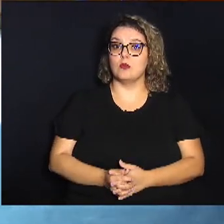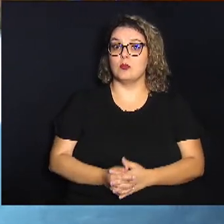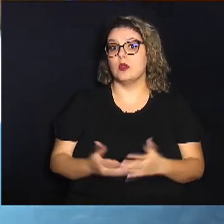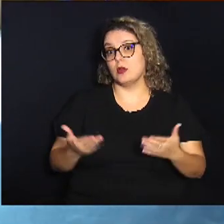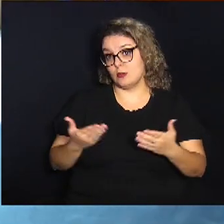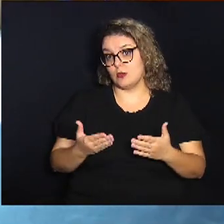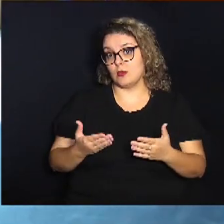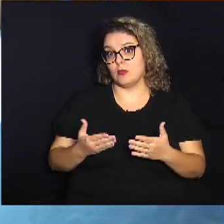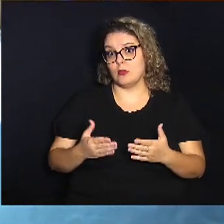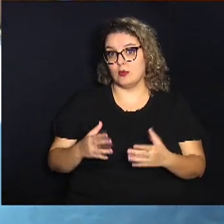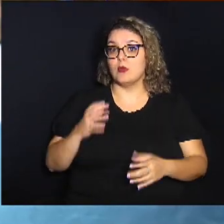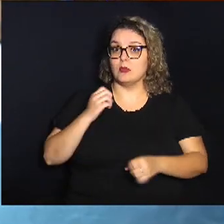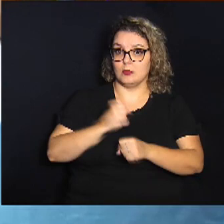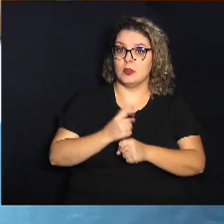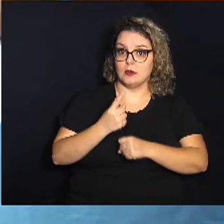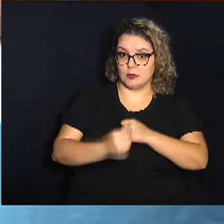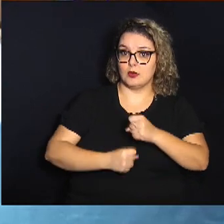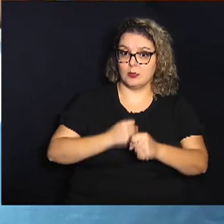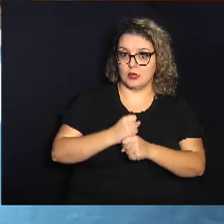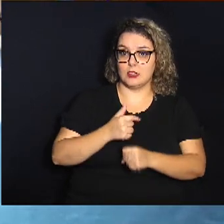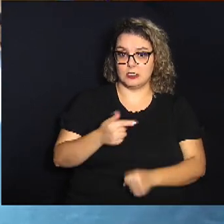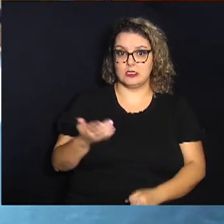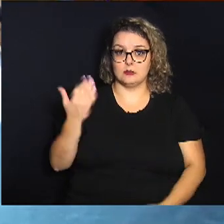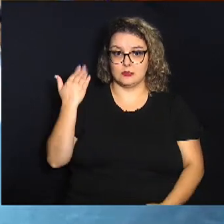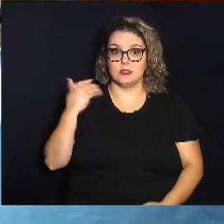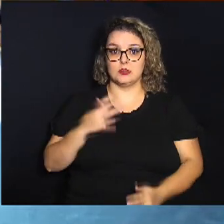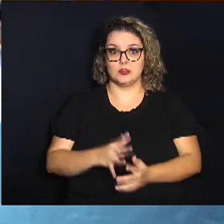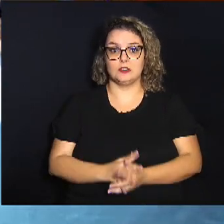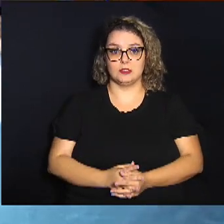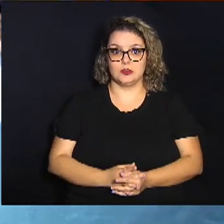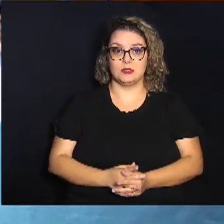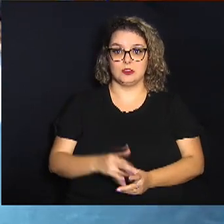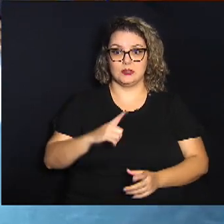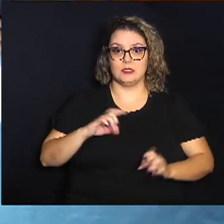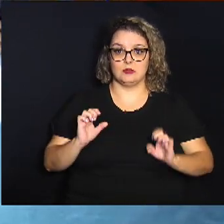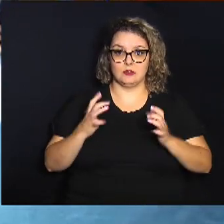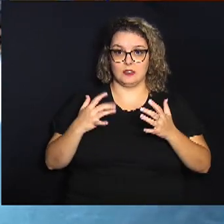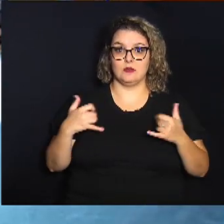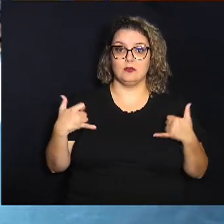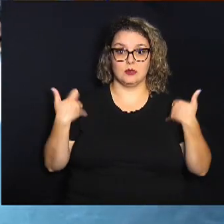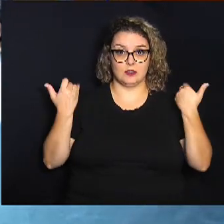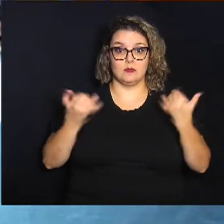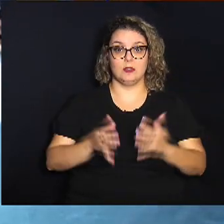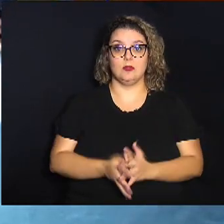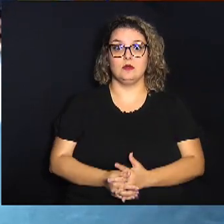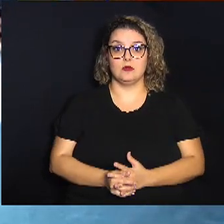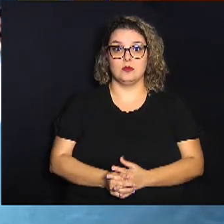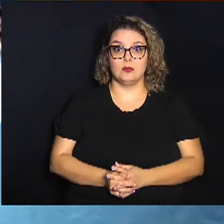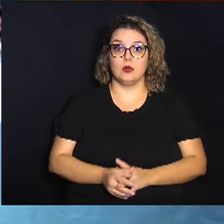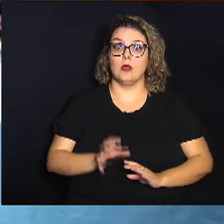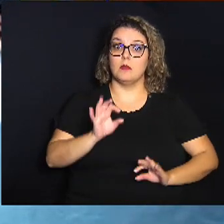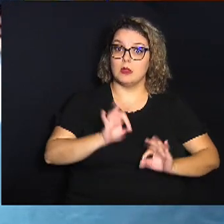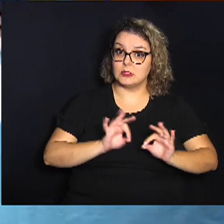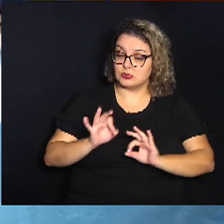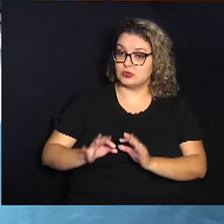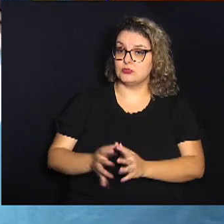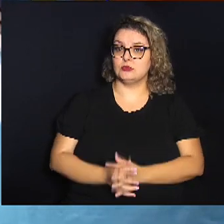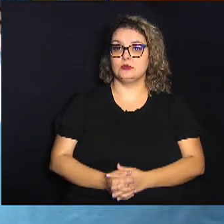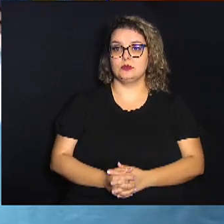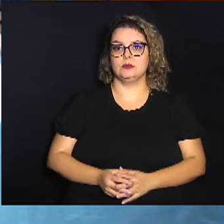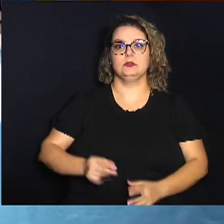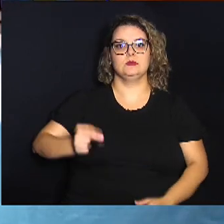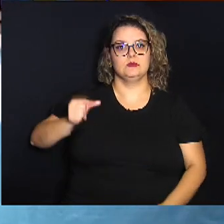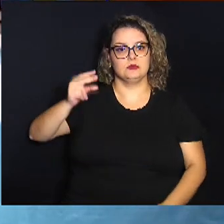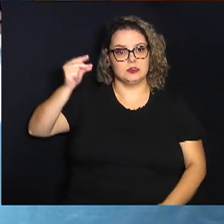agora completado um ano, né, que foi na semana passada, inclusive teve um evento aqui de aniversário, mas o projeto, ele já veio de